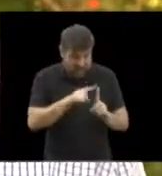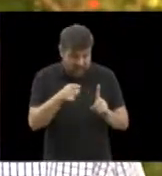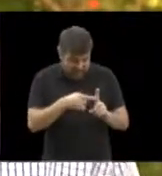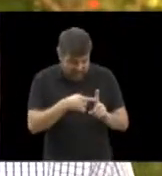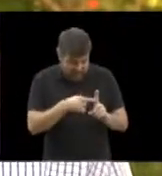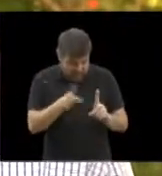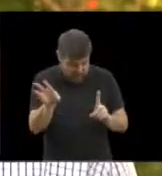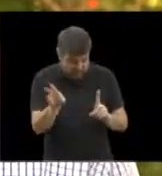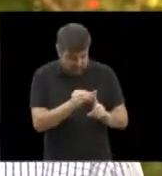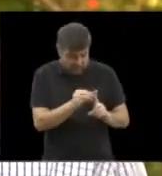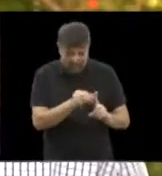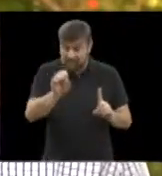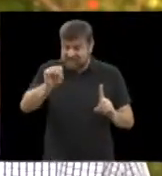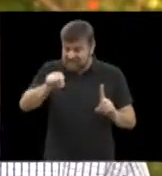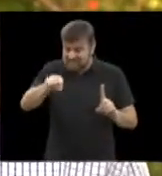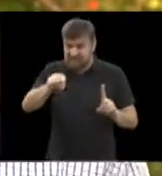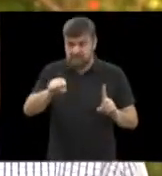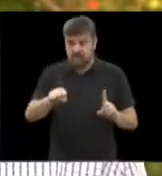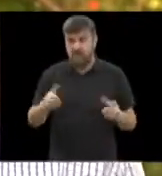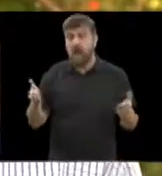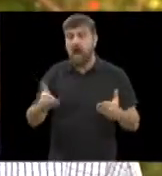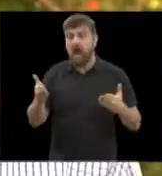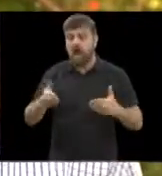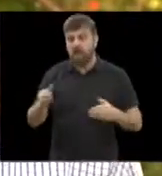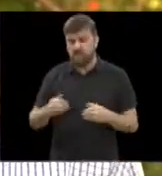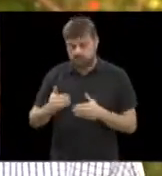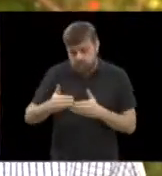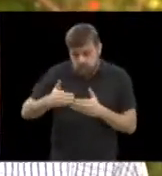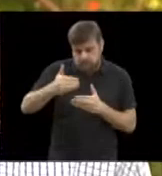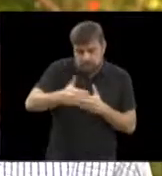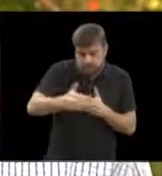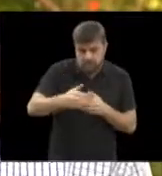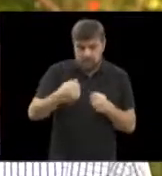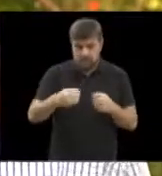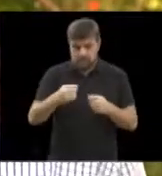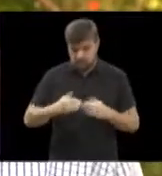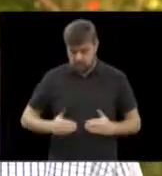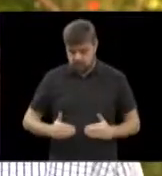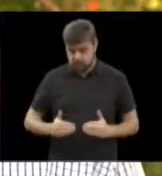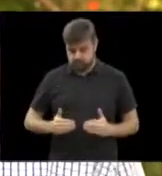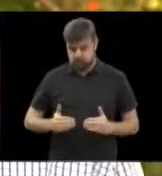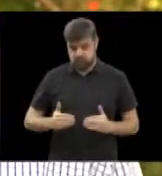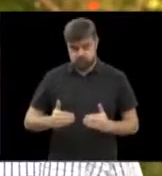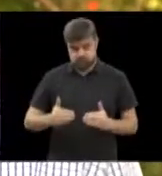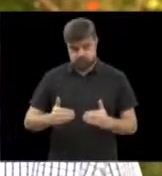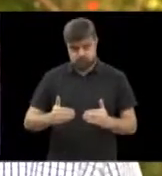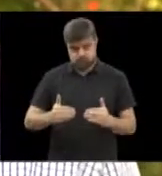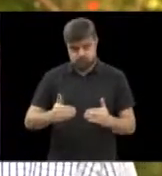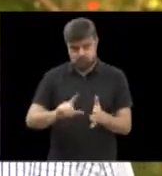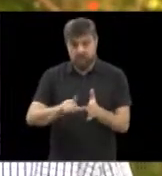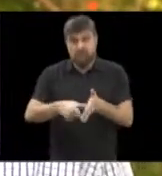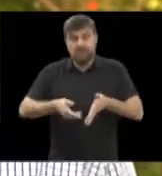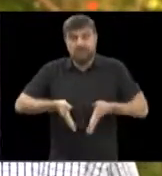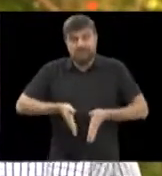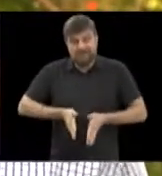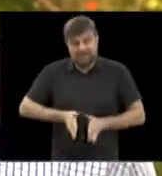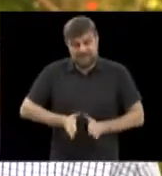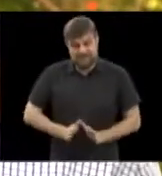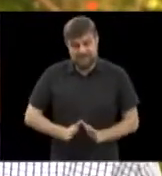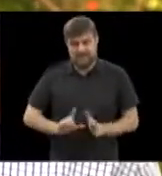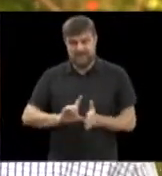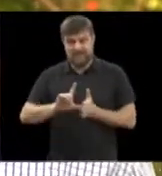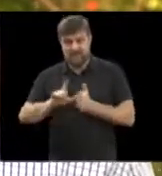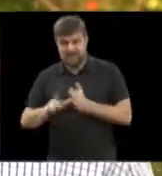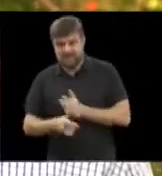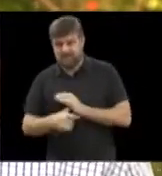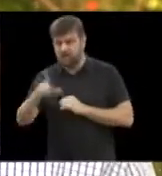tem a confirmação que está grávida. Então agora você vai por fases, depois eles têm que serem gerados, depois eles têm que nascer, depois eles